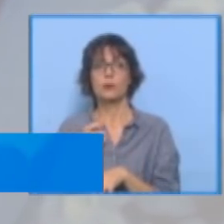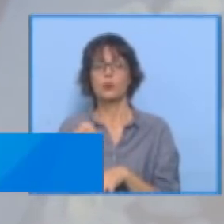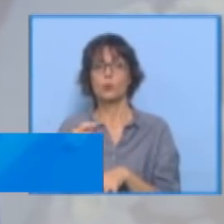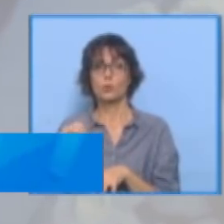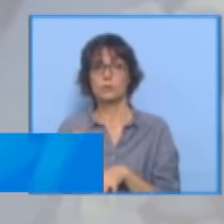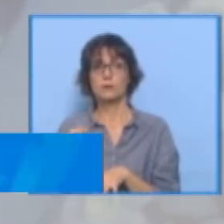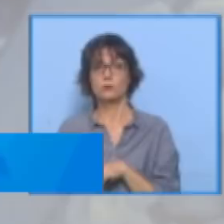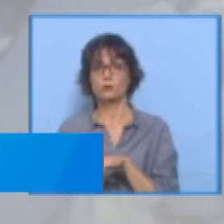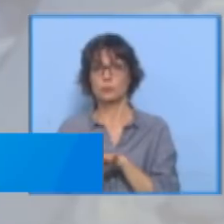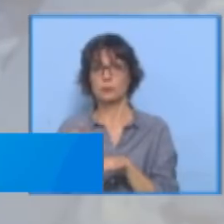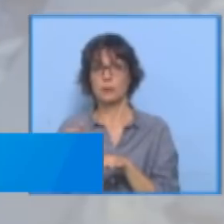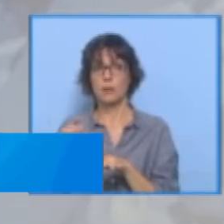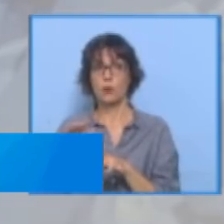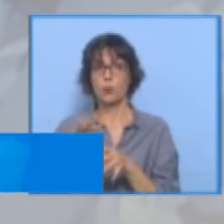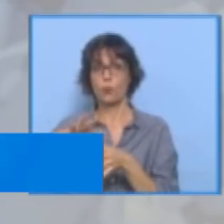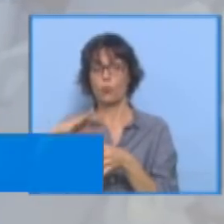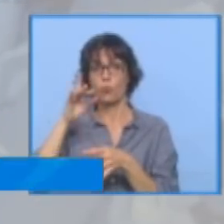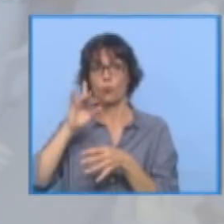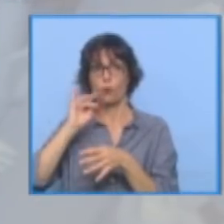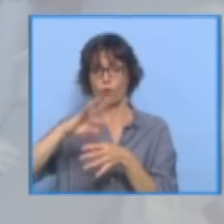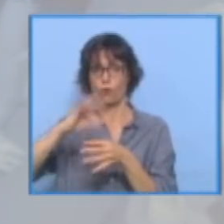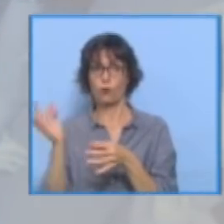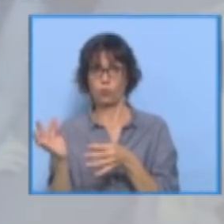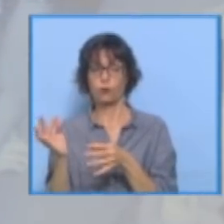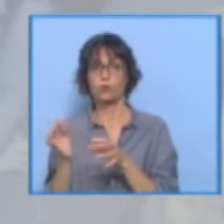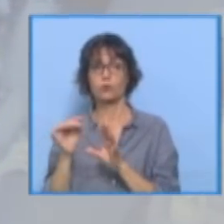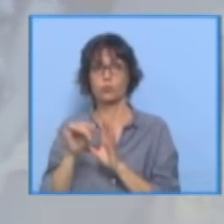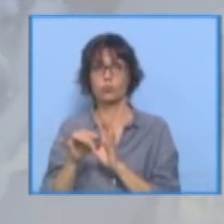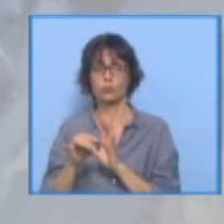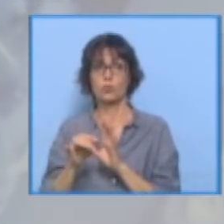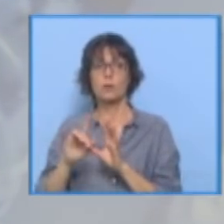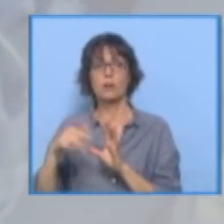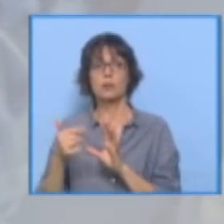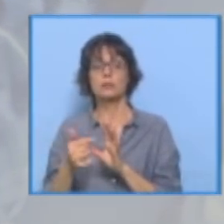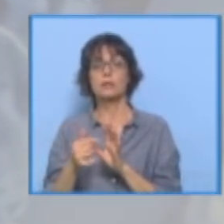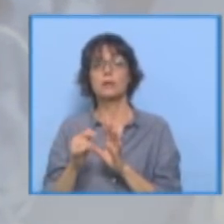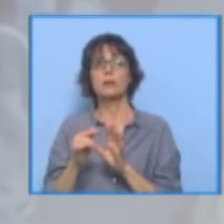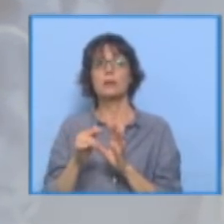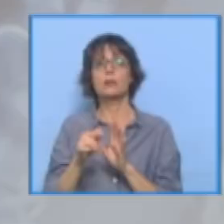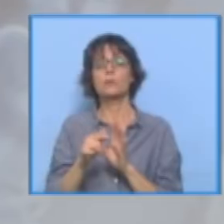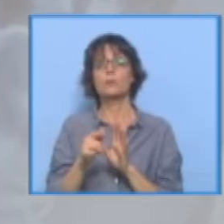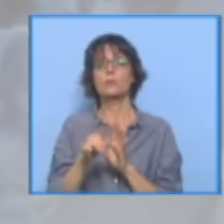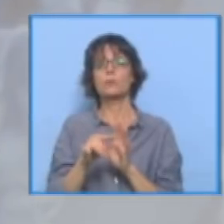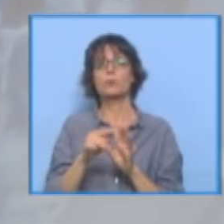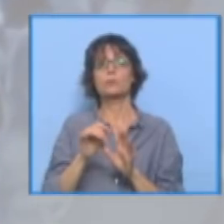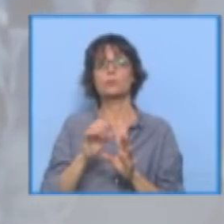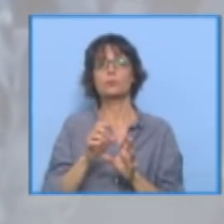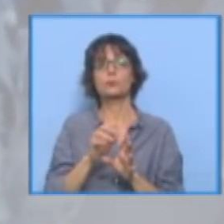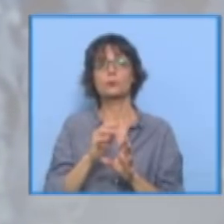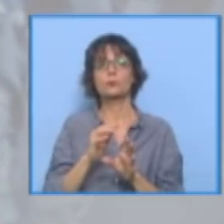portanto, temos o Gene Rosso, que são os rapazes, e as raparigas são a Gene Verde. Elas têm variedíssimos